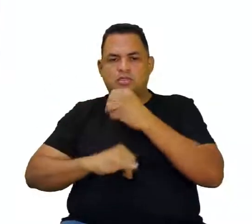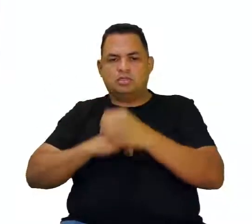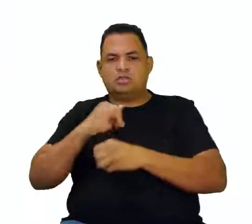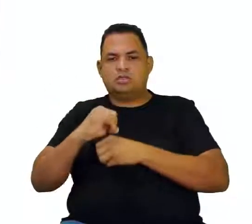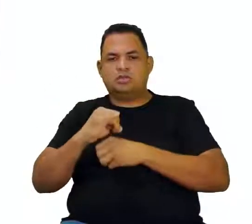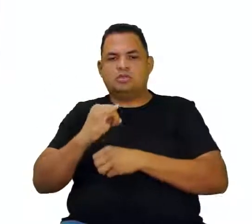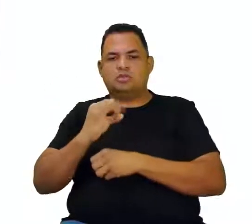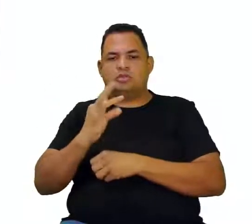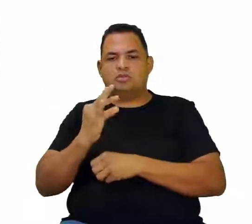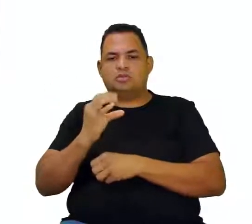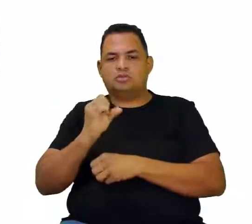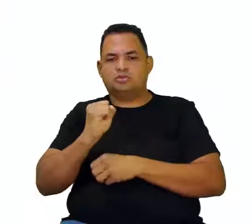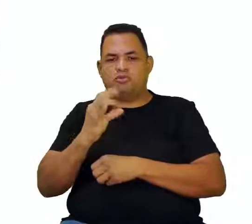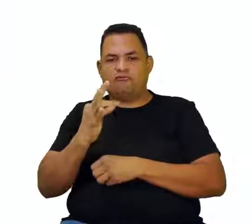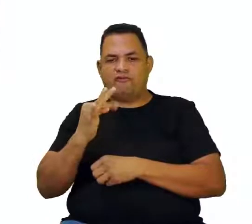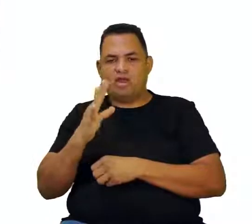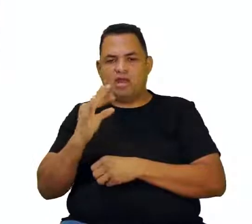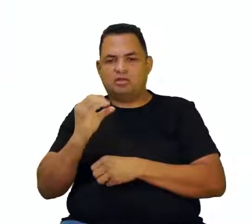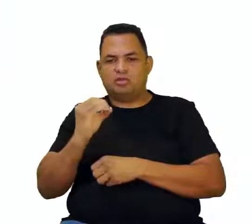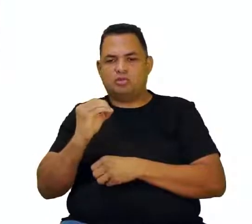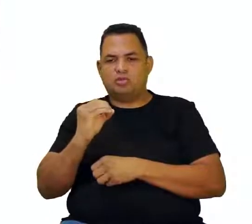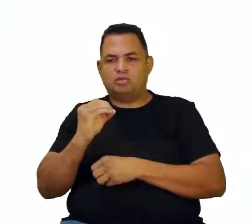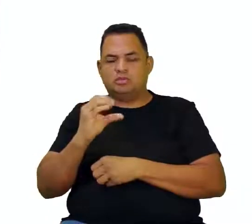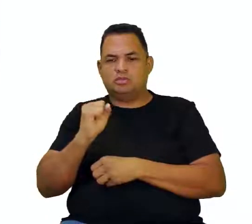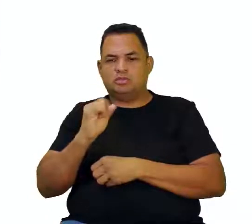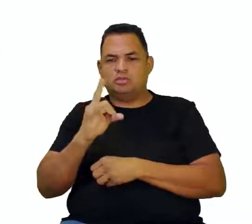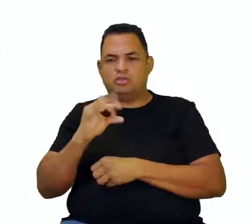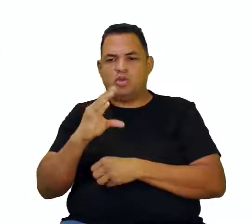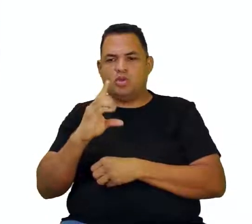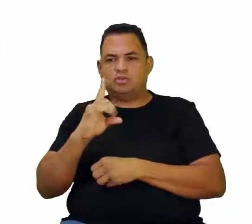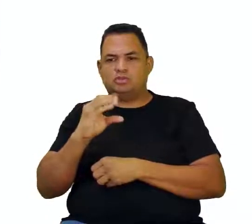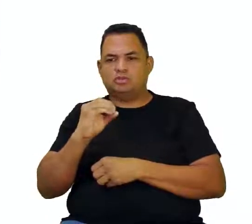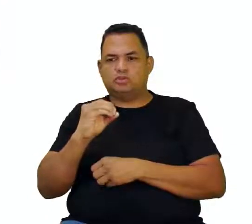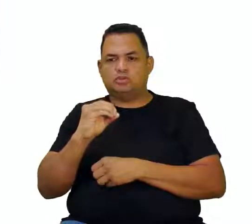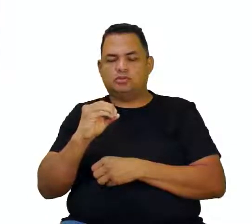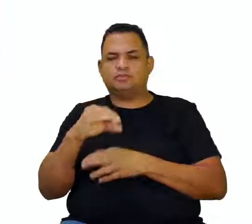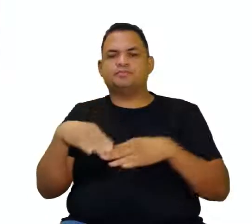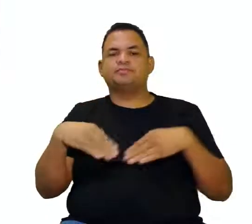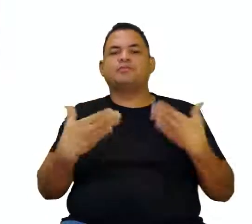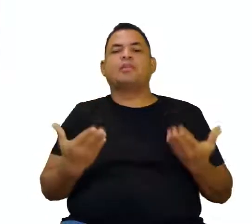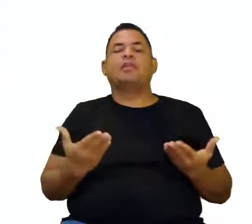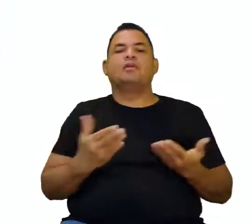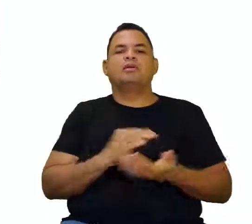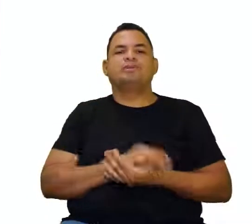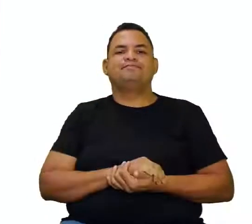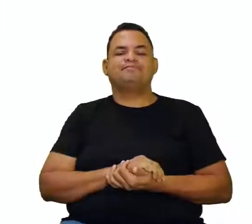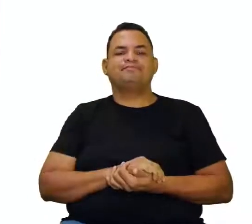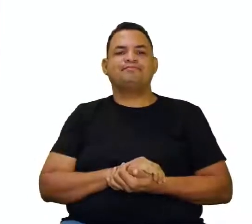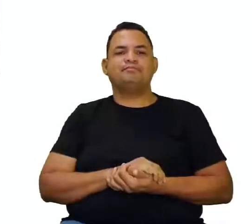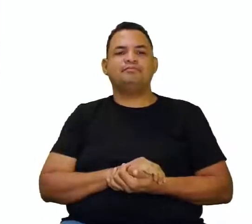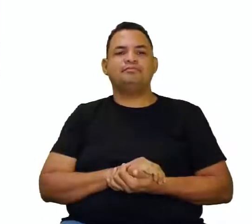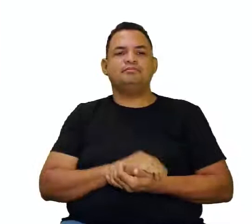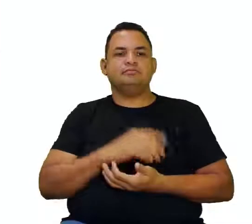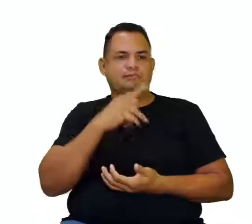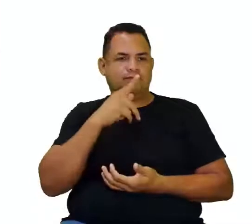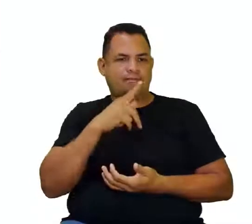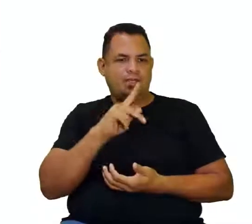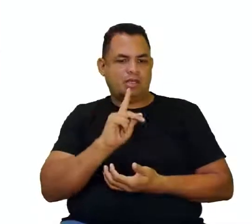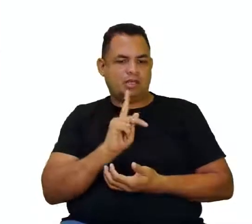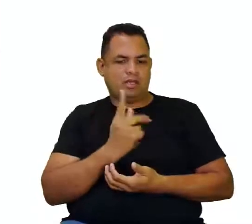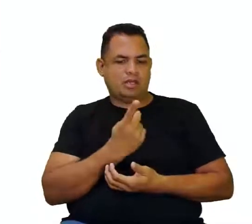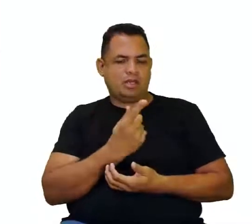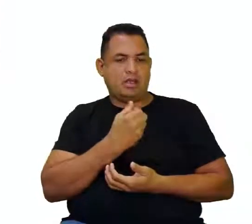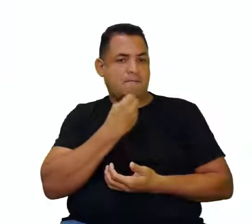de sulfato e sódio. Então, qual é a situação? O pH ideal